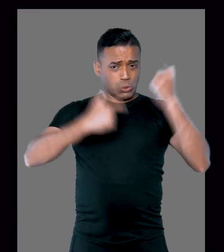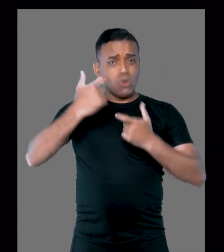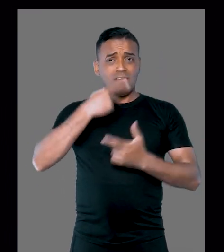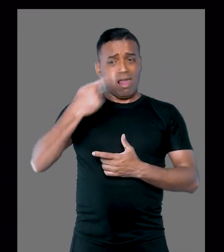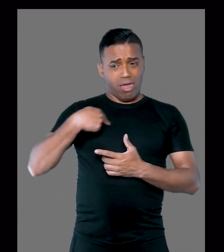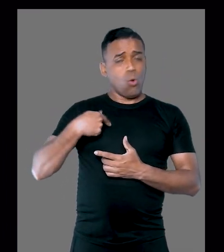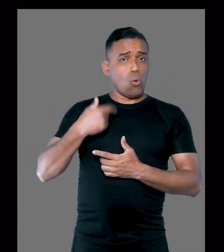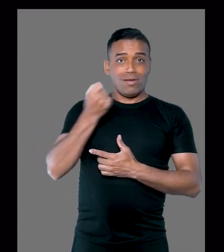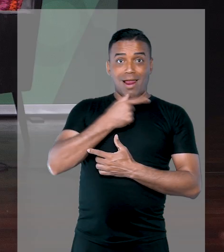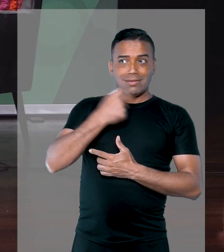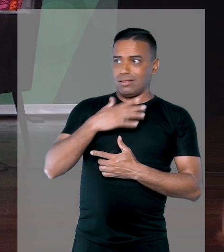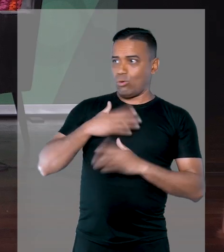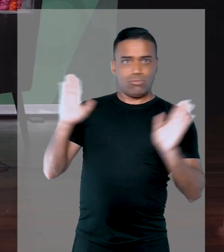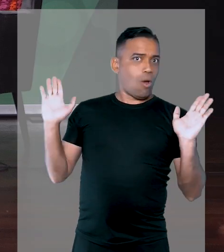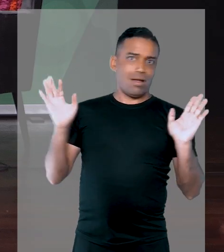acho engraçada.